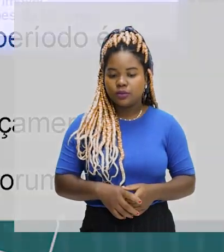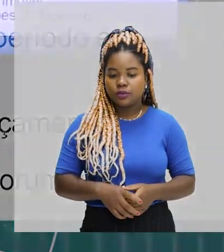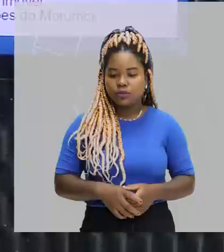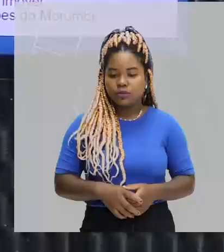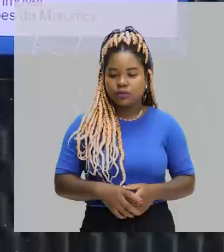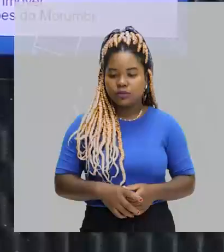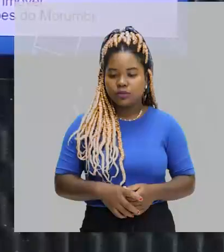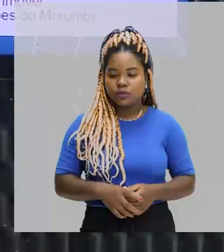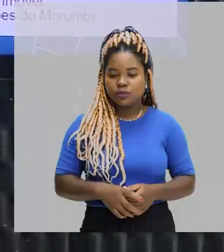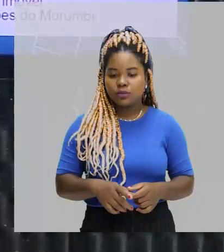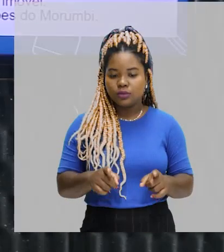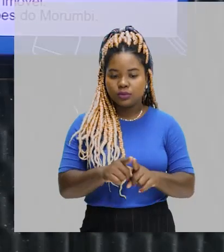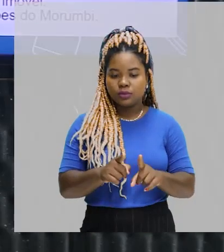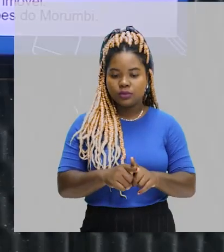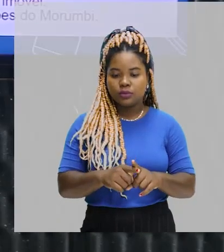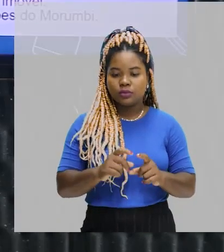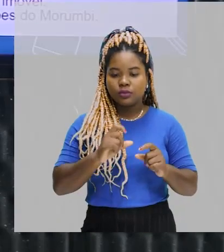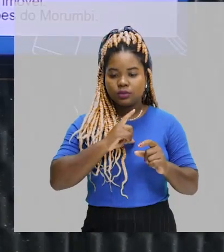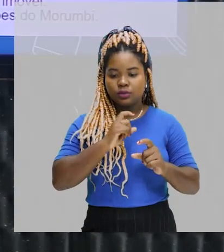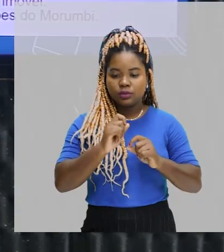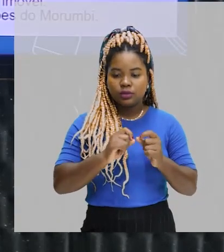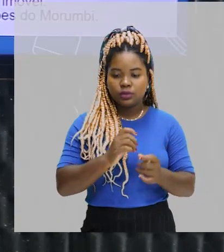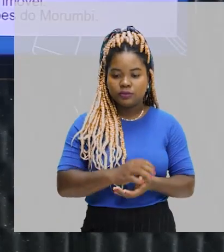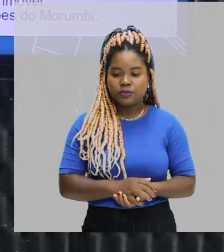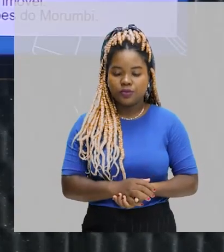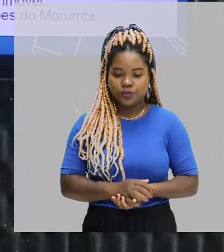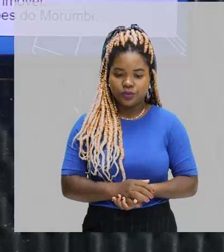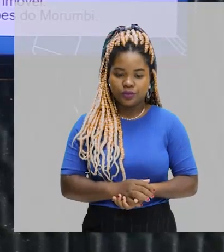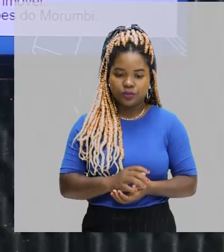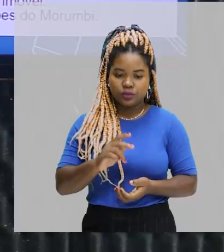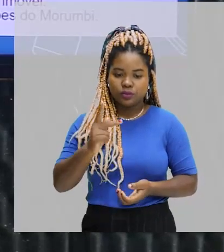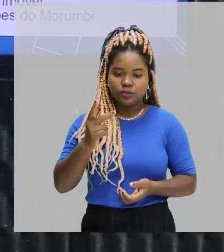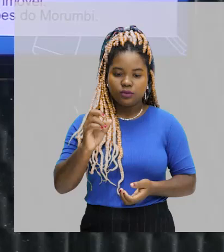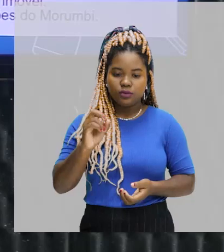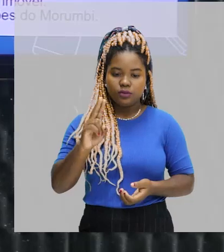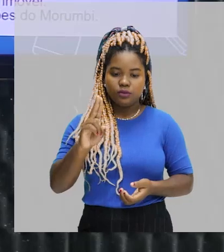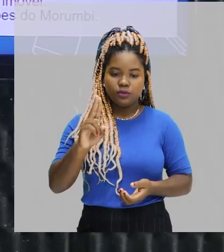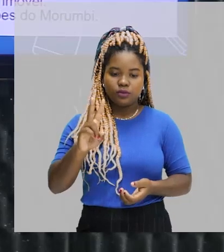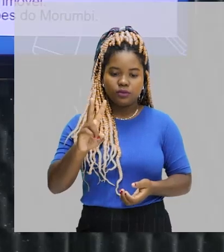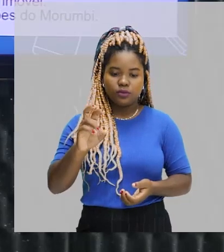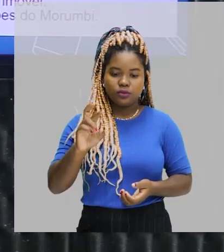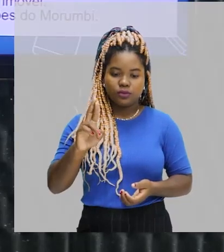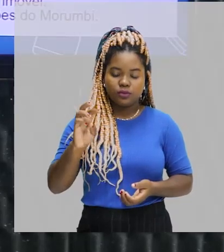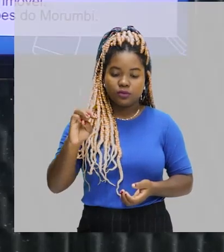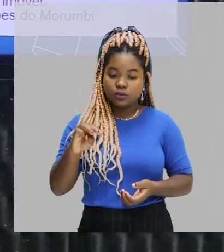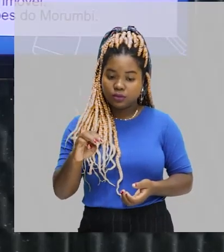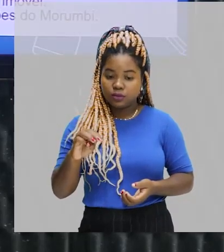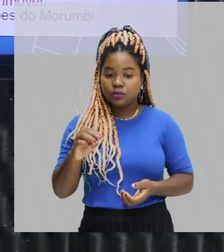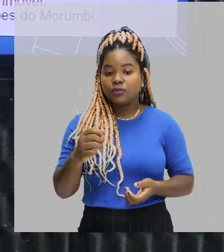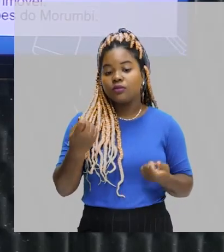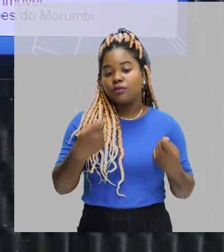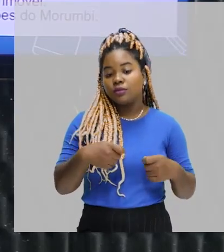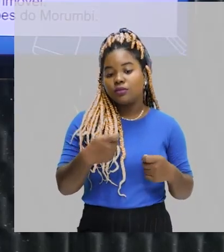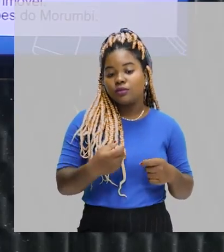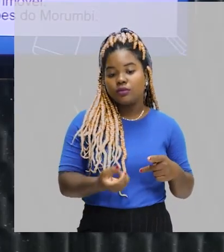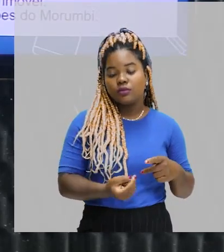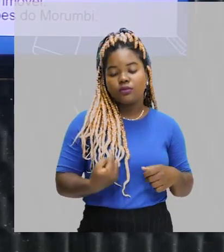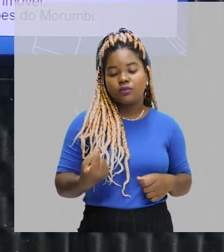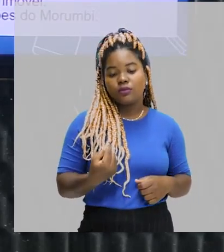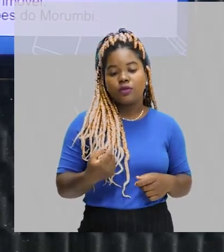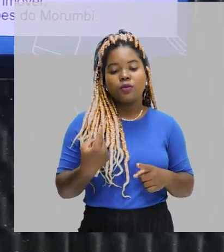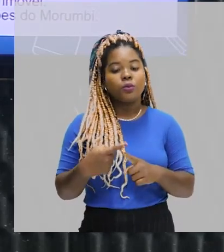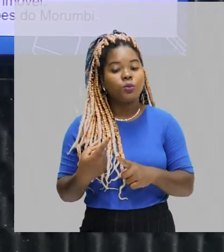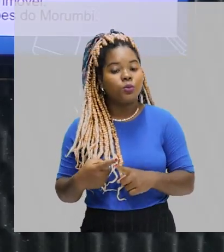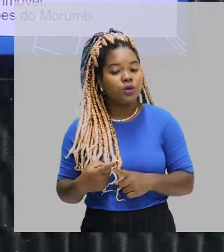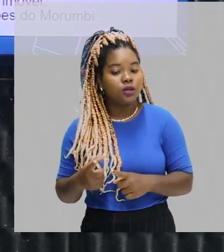houveram dificuldades, aqui o verbo devia estar no singular, mas preste atenção. Por que não é essa a questão? O verbo haver